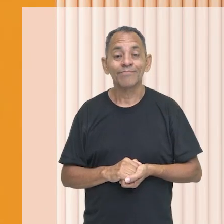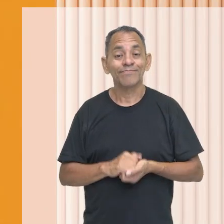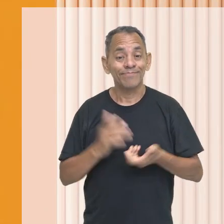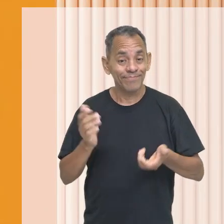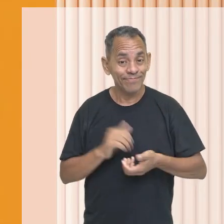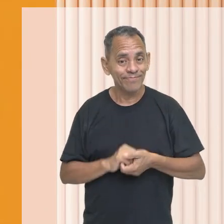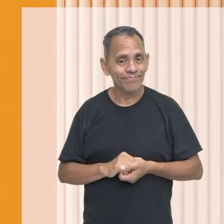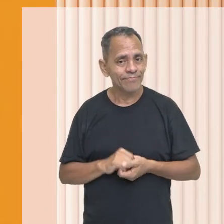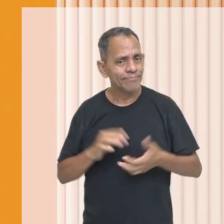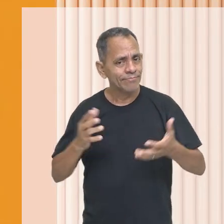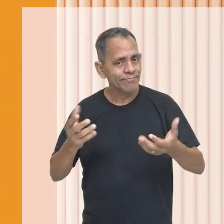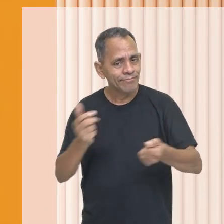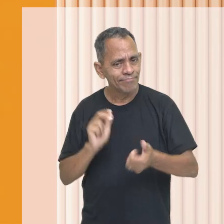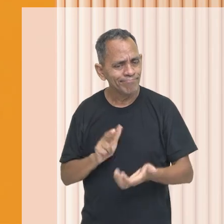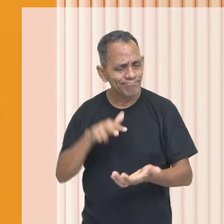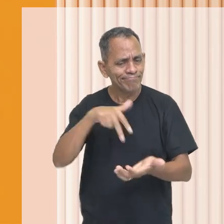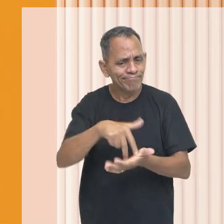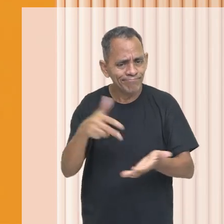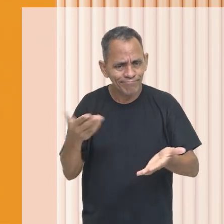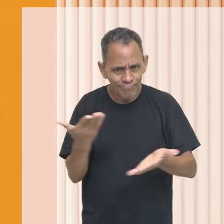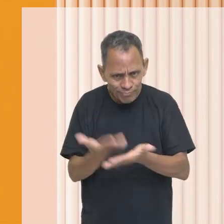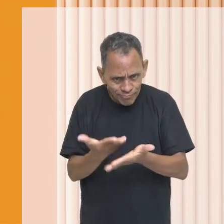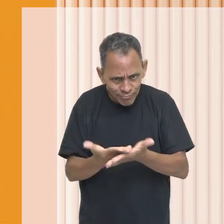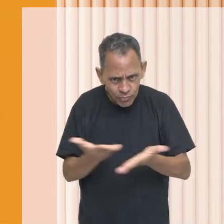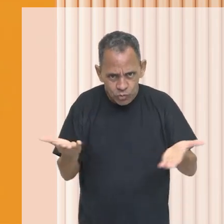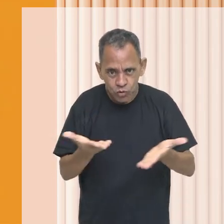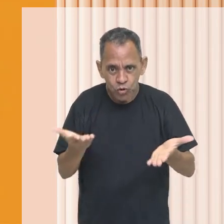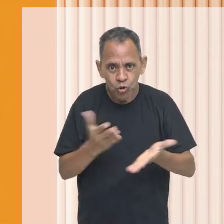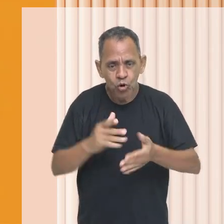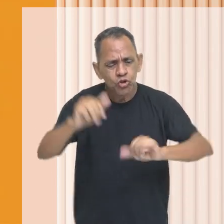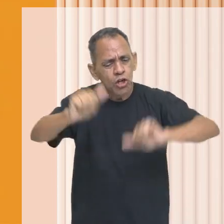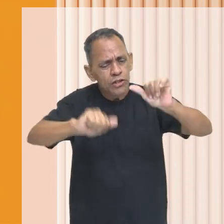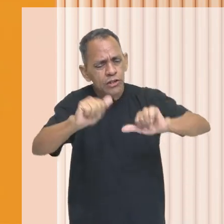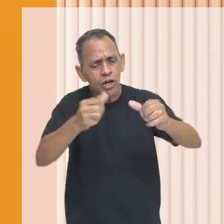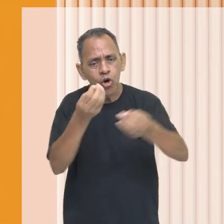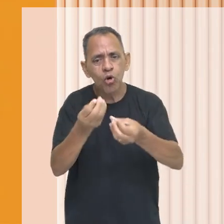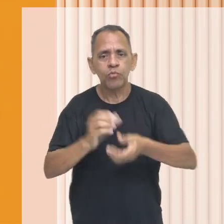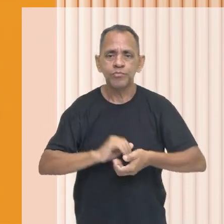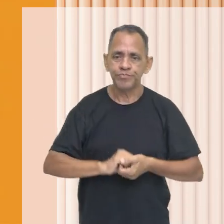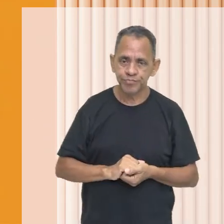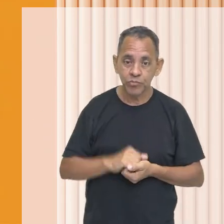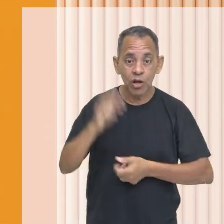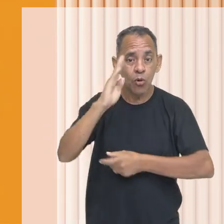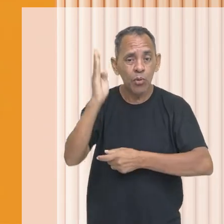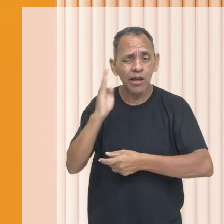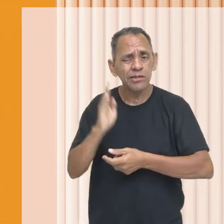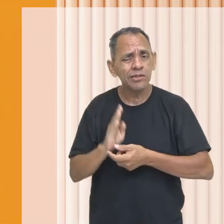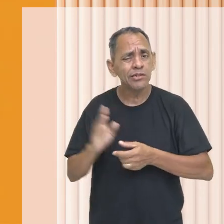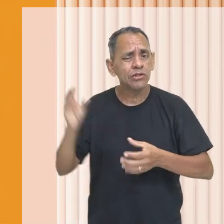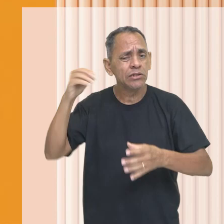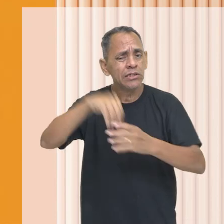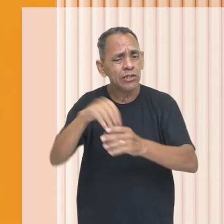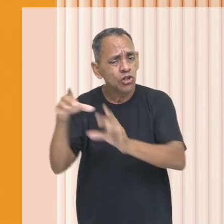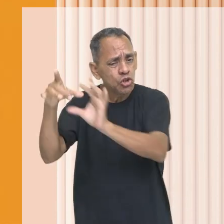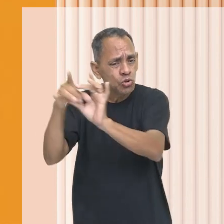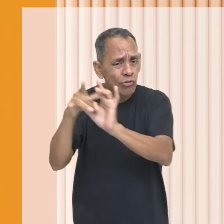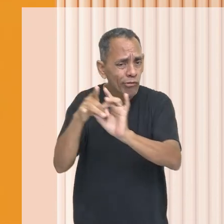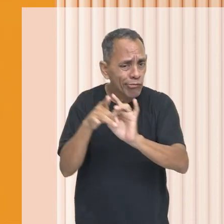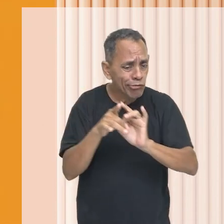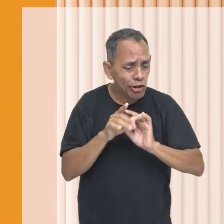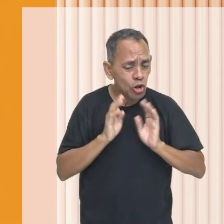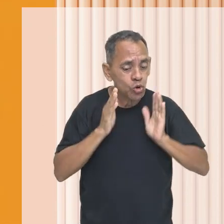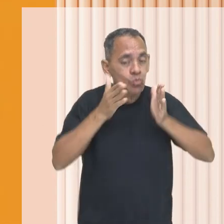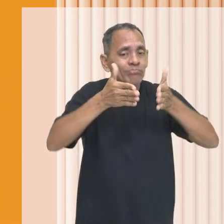Maravilha, né? Então, na nossa aula, nós iremos analisar o Brasil em um contexto bem